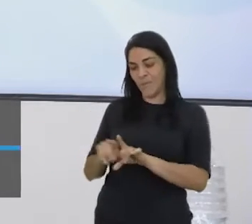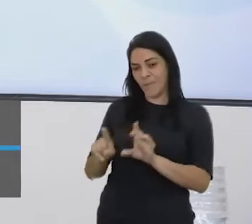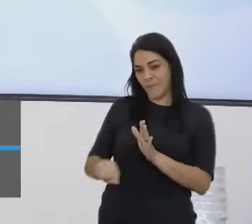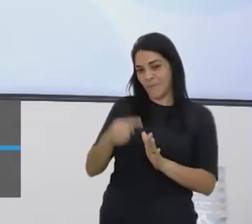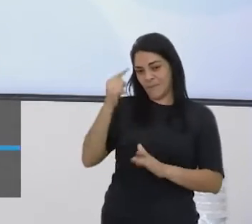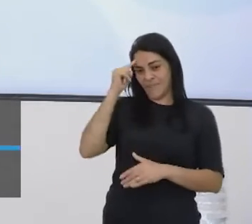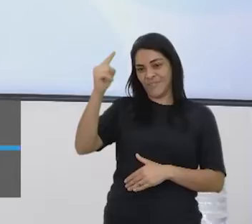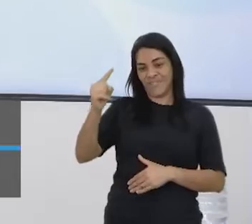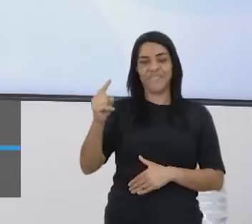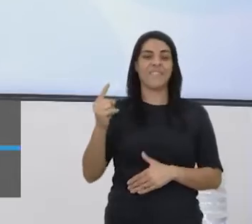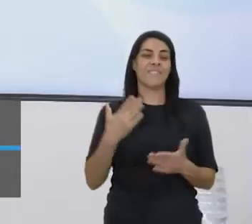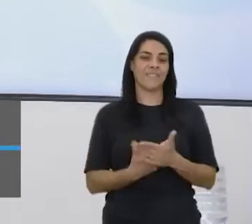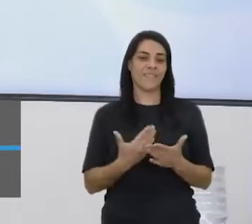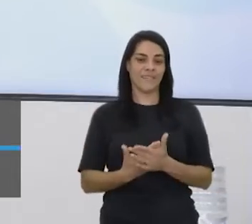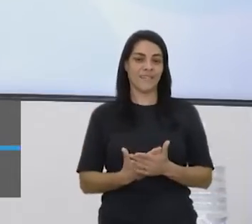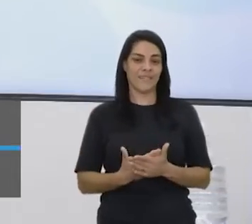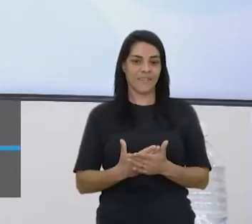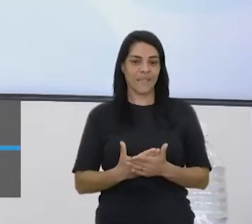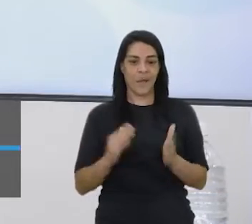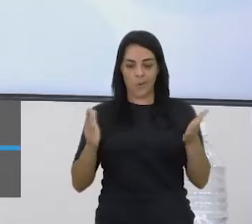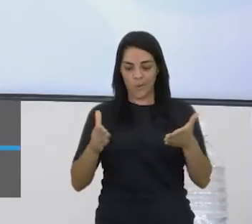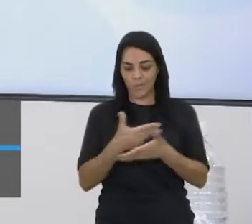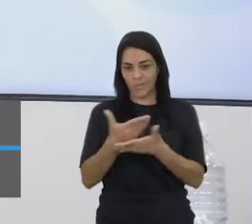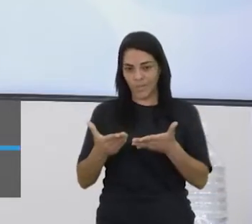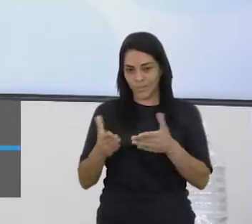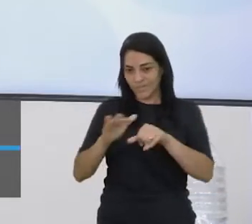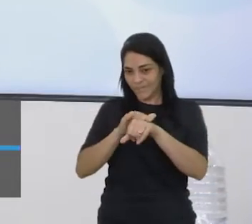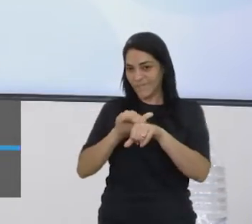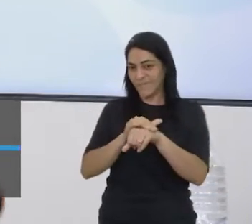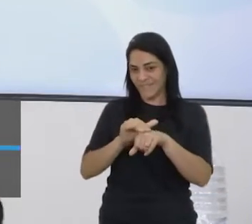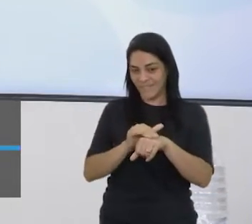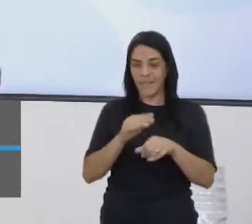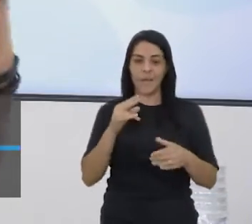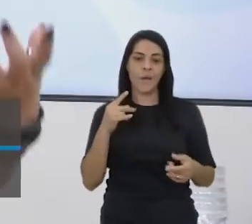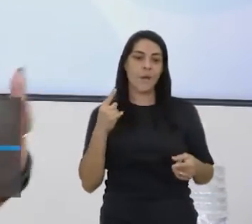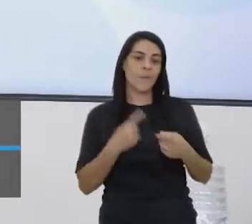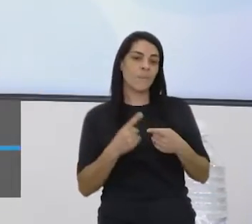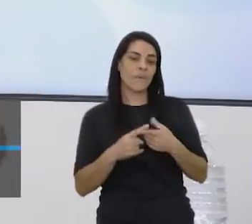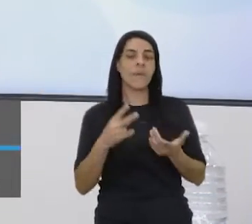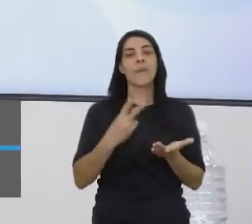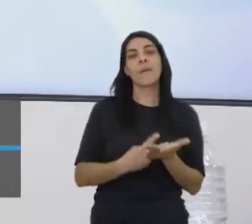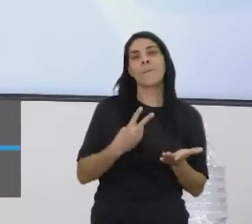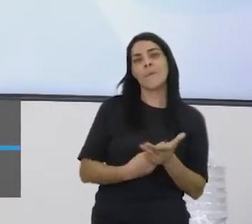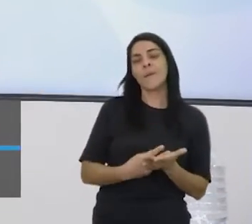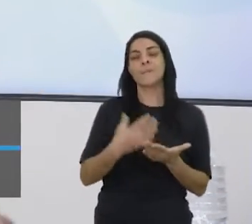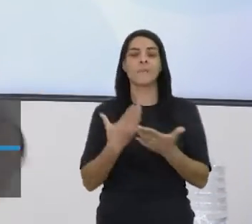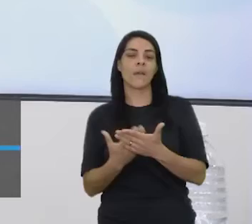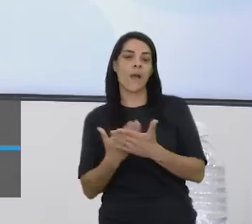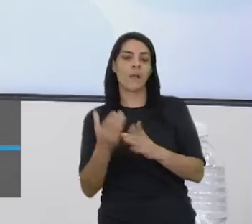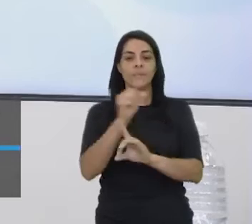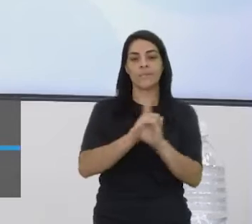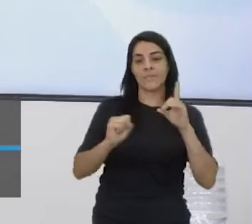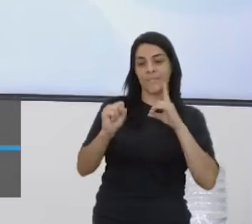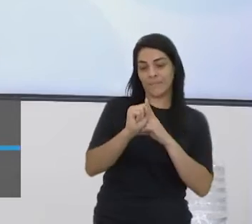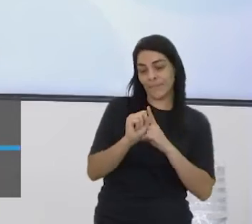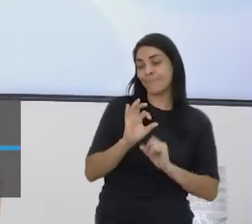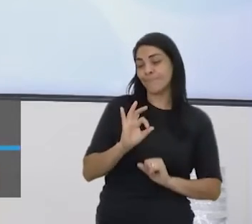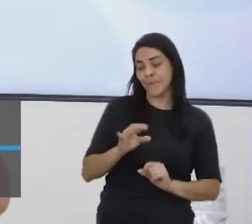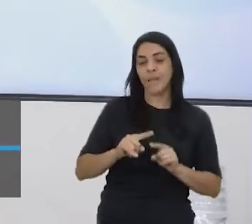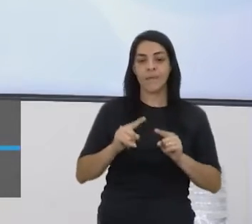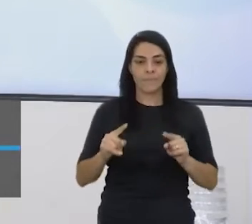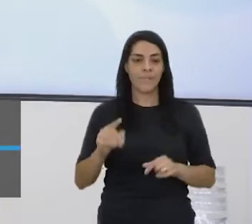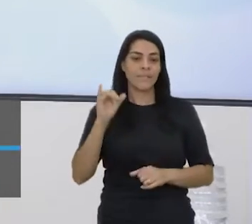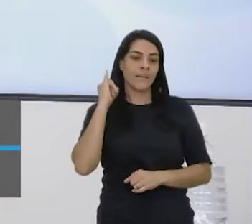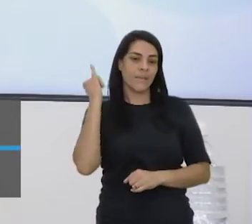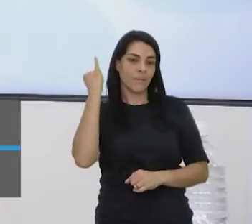Vamos conversar hoje porque hoje ainda né que seja uma aula de Sociologia eu acho que é importante